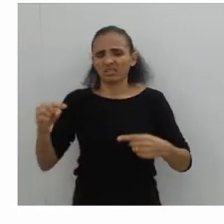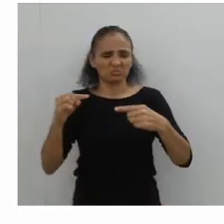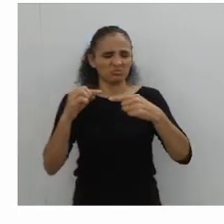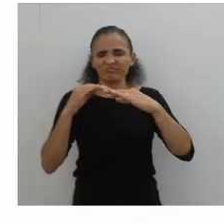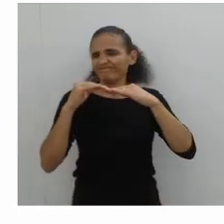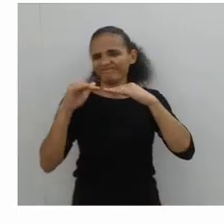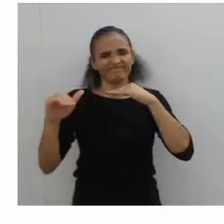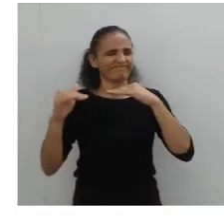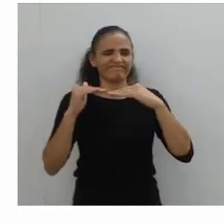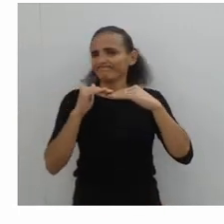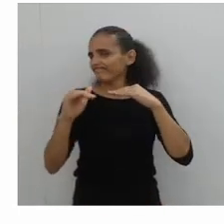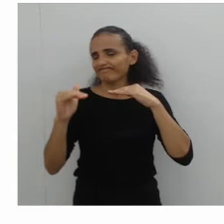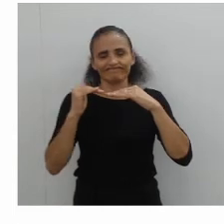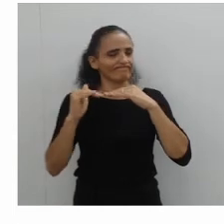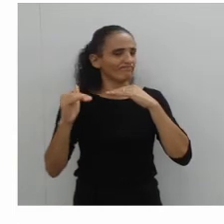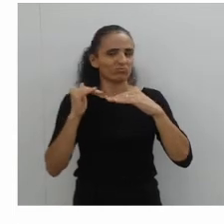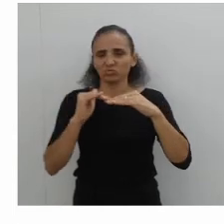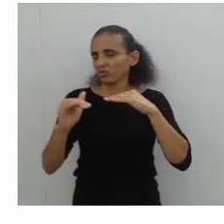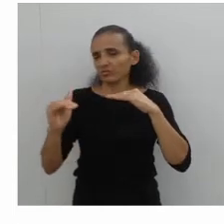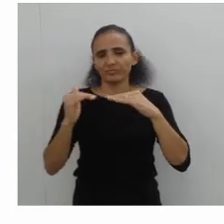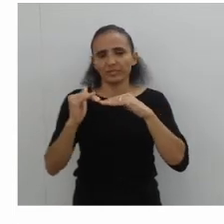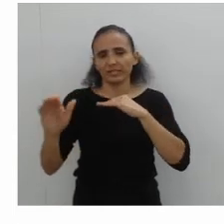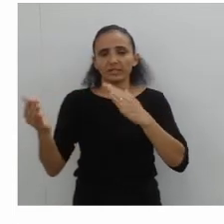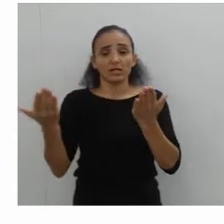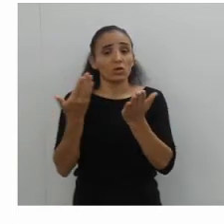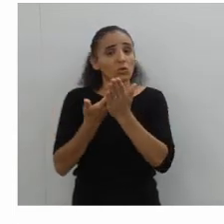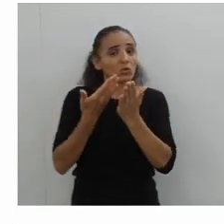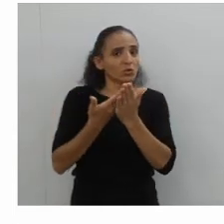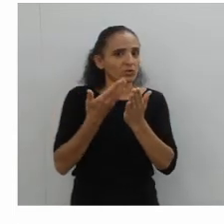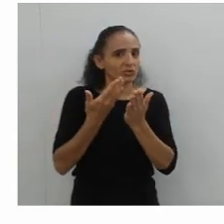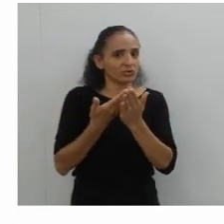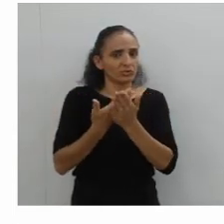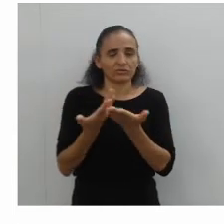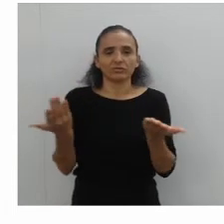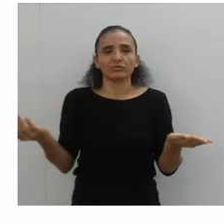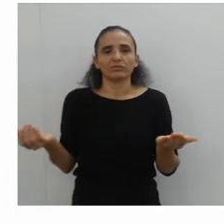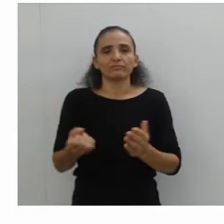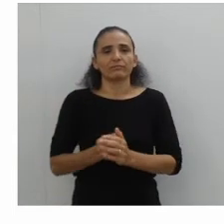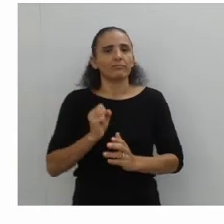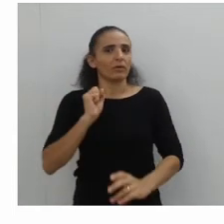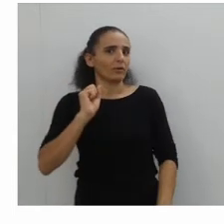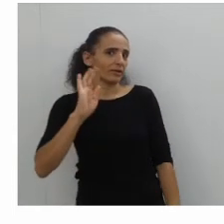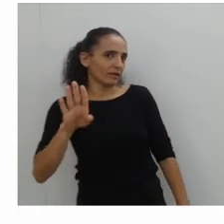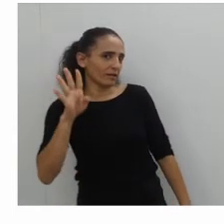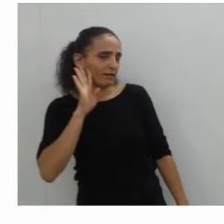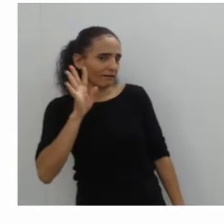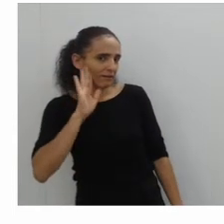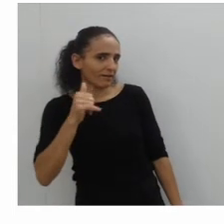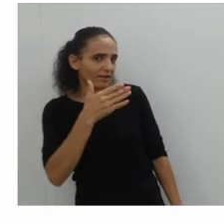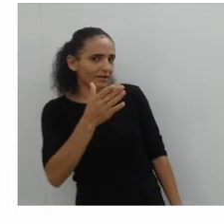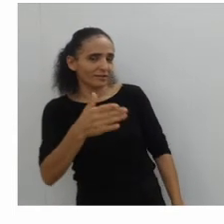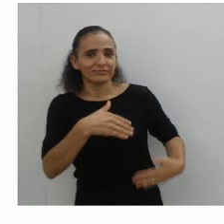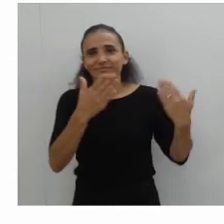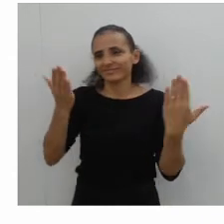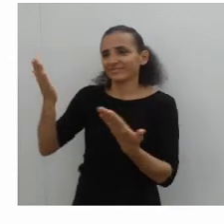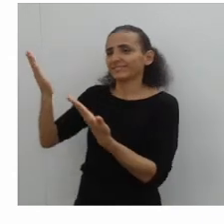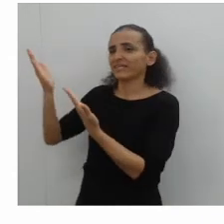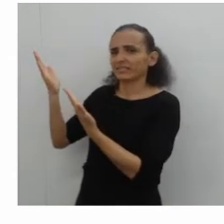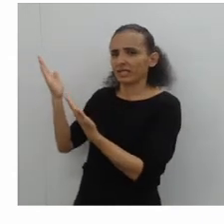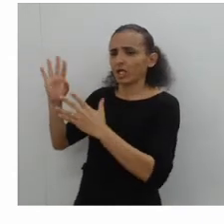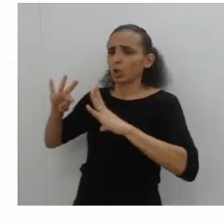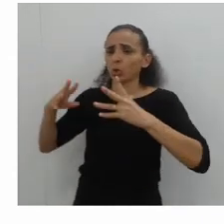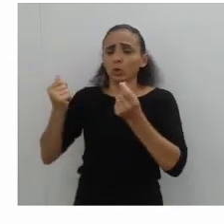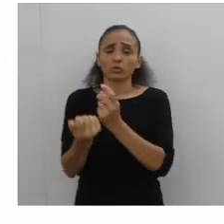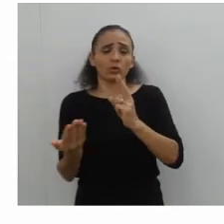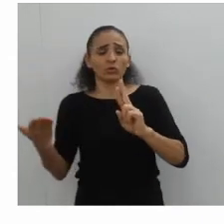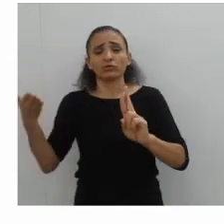conexão com essa discussão de fenômeno de jogo ou de esporte. Beleza, pessoal? Na tela, minhas referências,